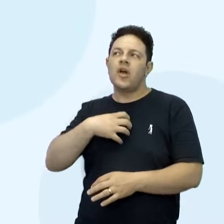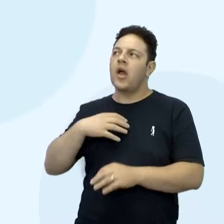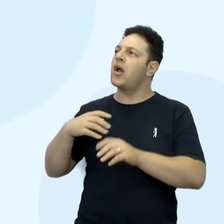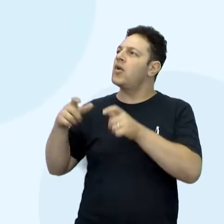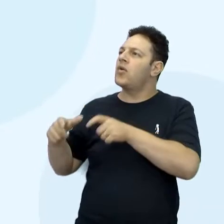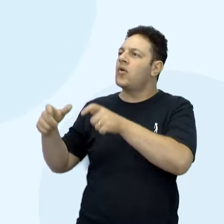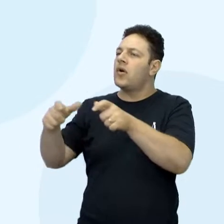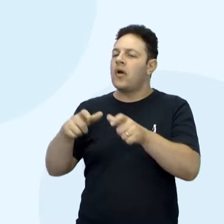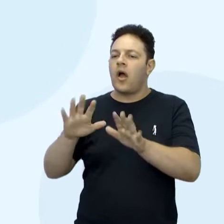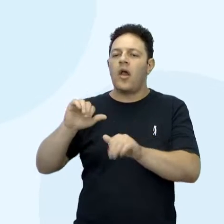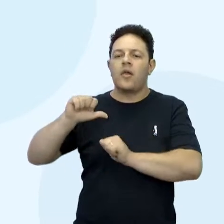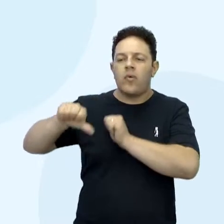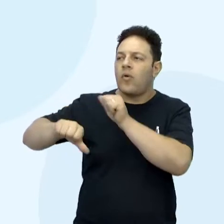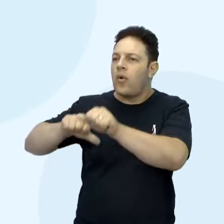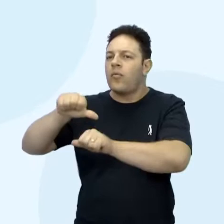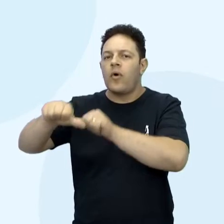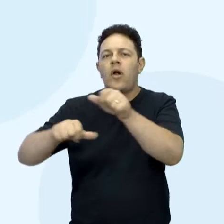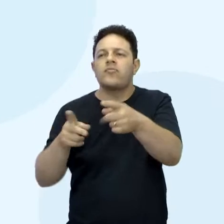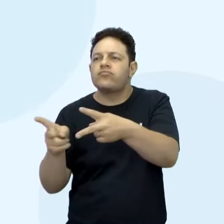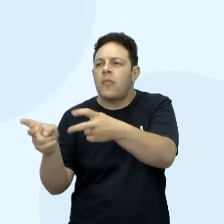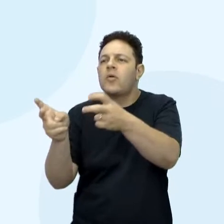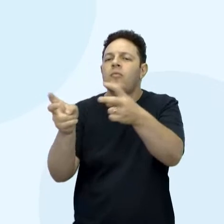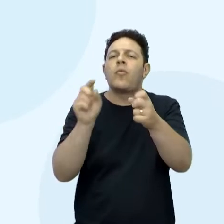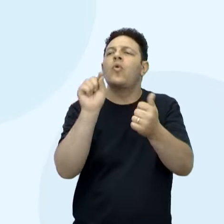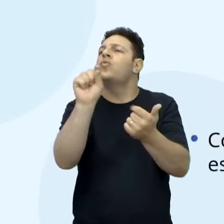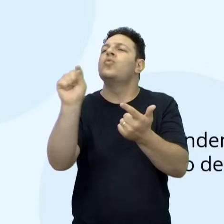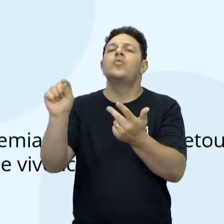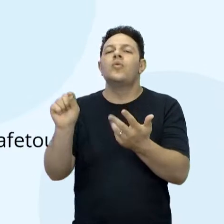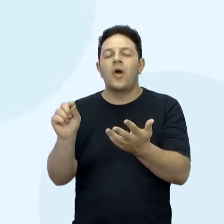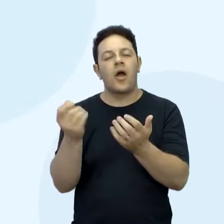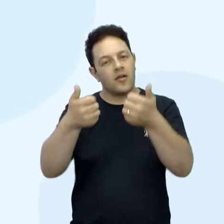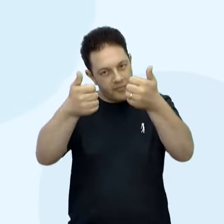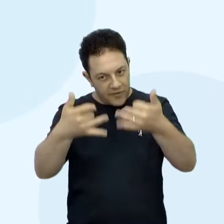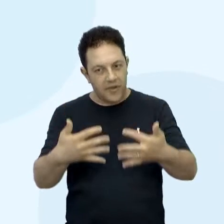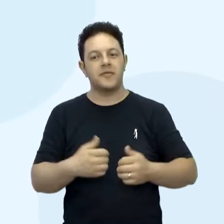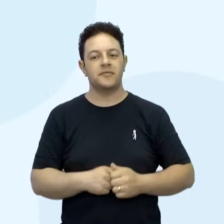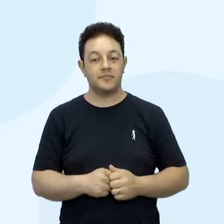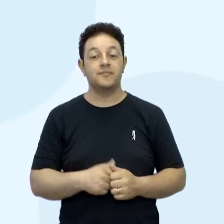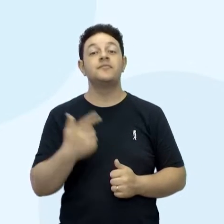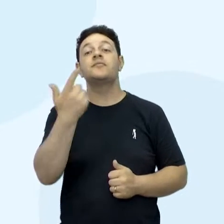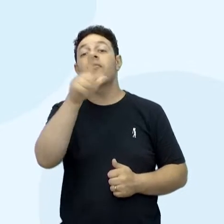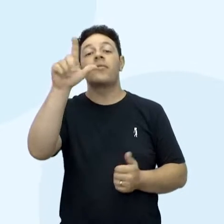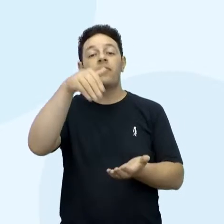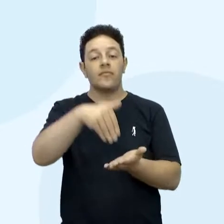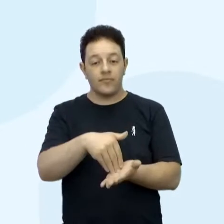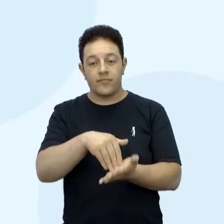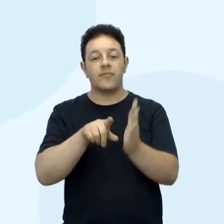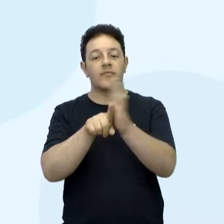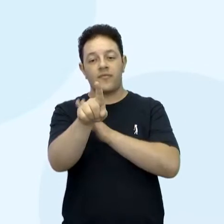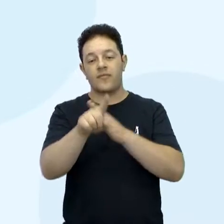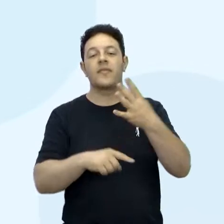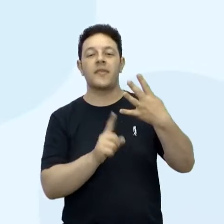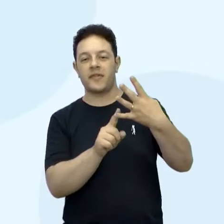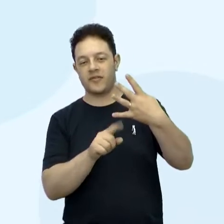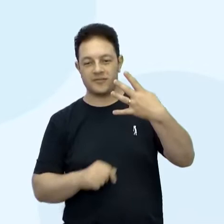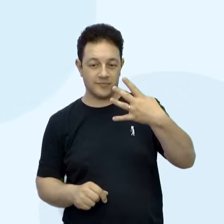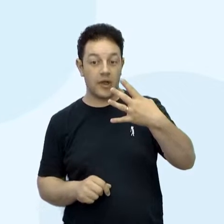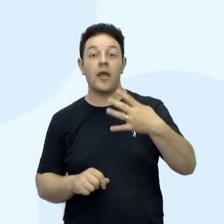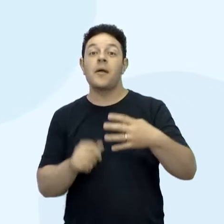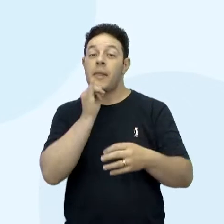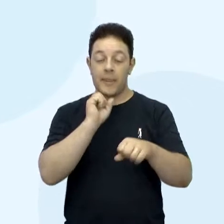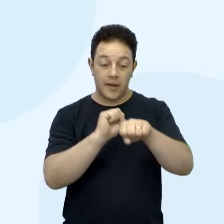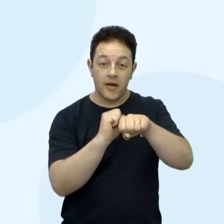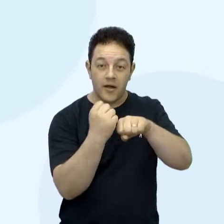que mudanças vocês perceberam nos seus espaços de vivência? E a nossa última pergunta, que é: como a pandemia